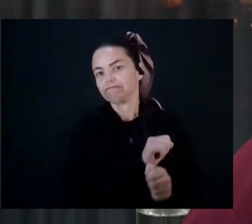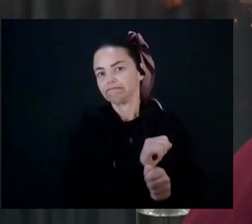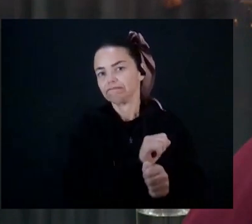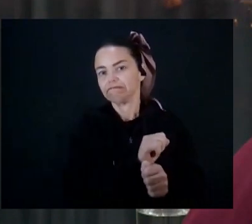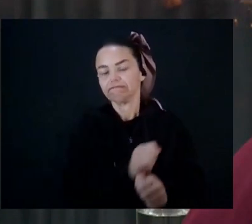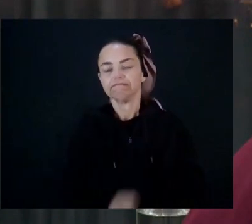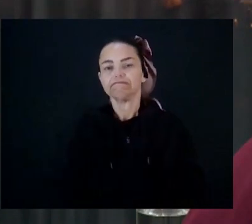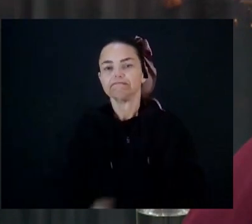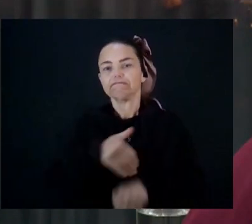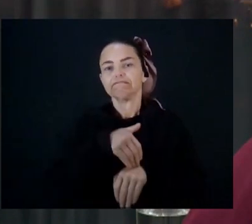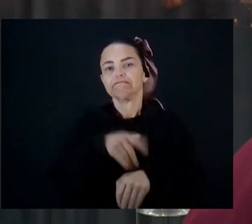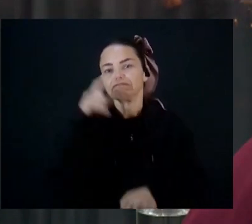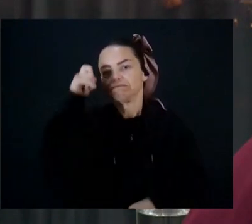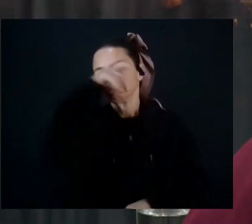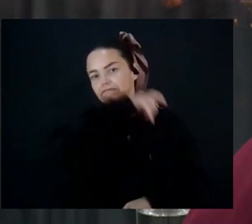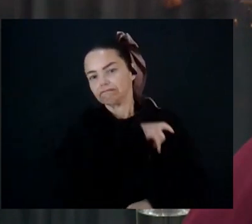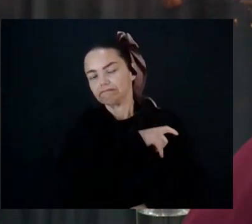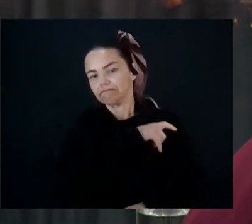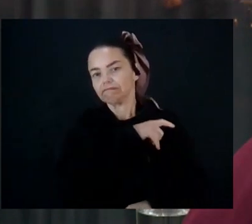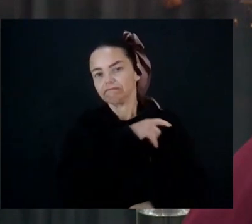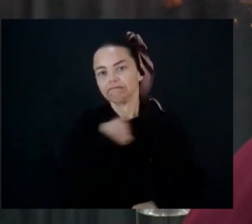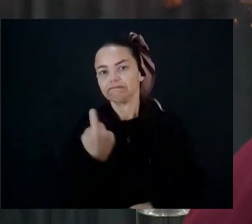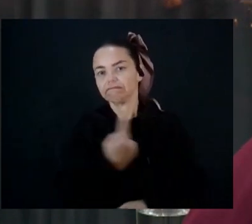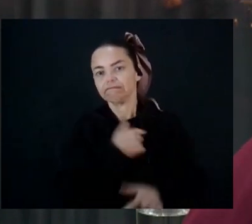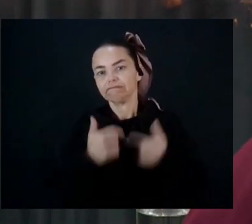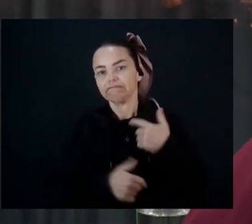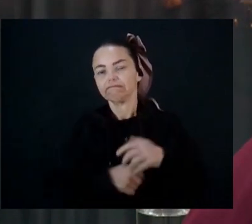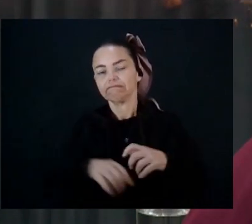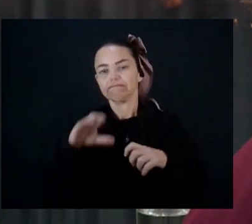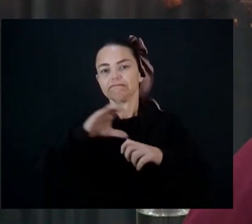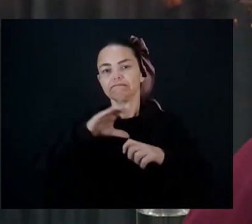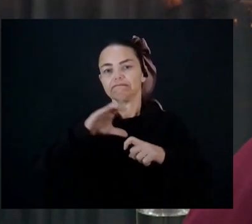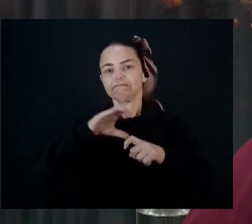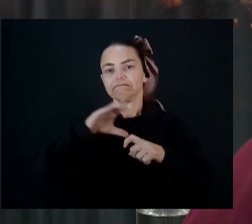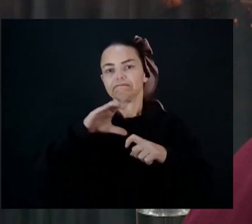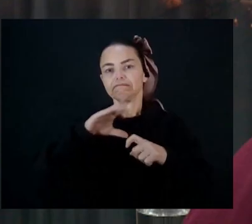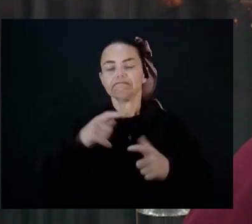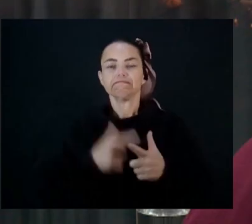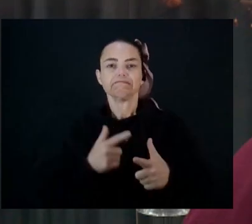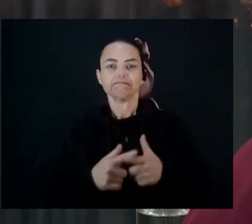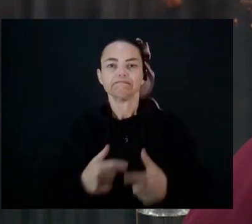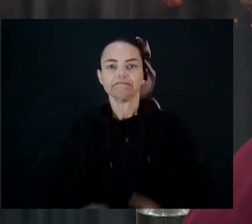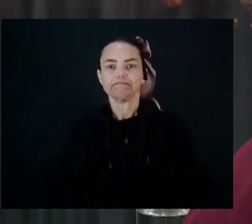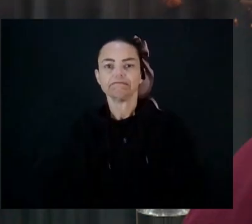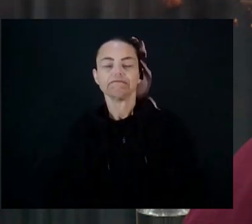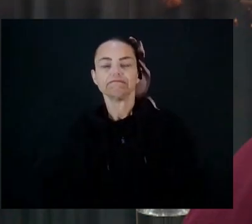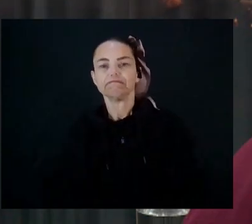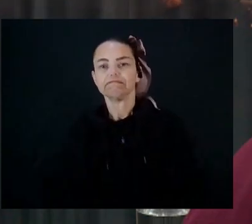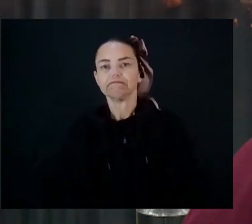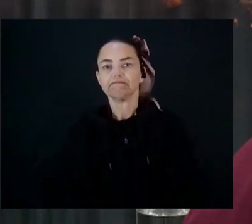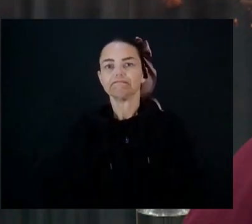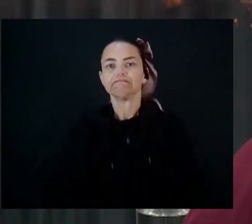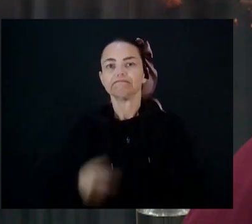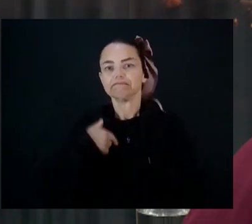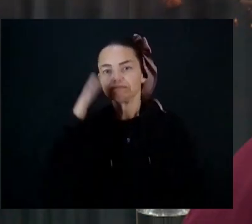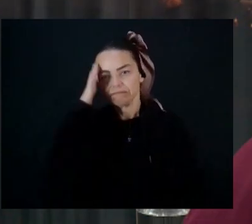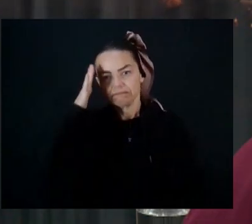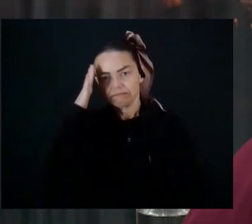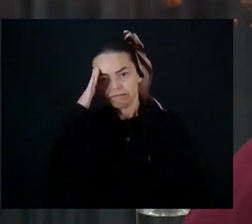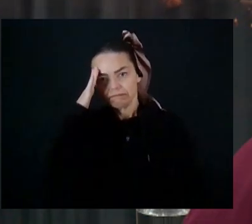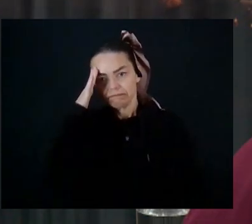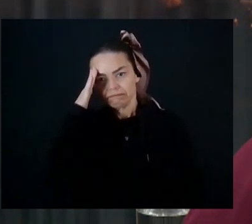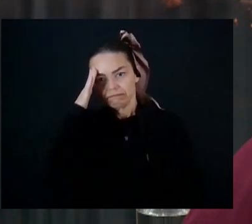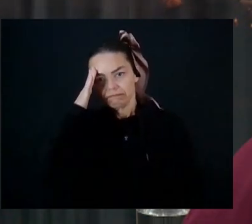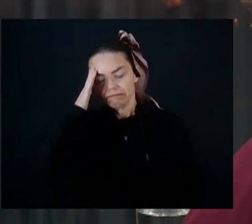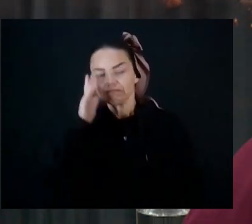mais difíceis de a gente trabalhar no consultório. Porque quando ele entende, né, que esses